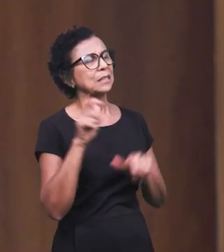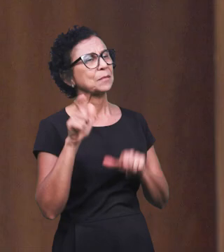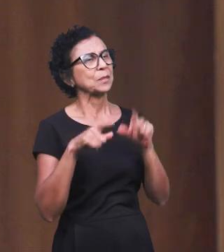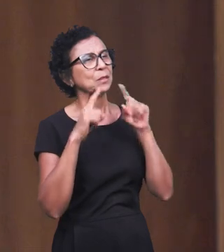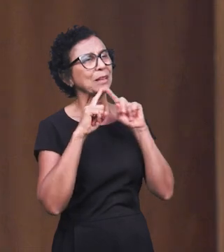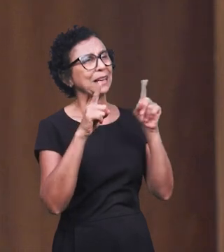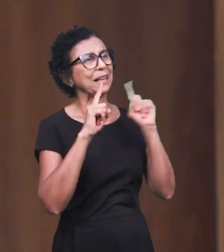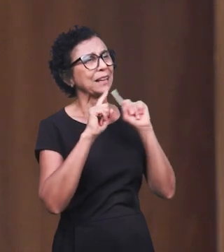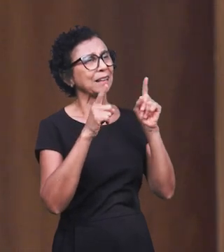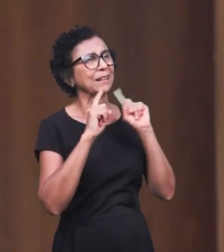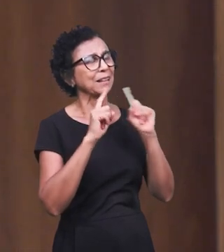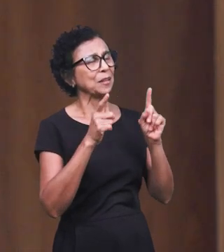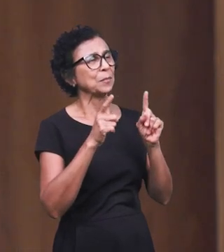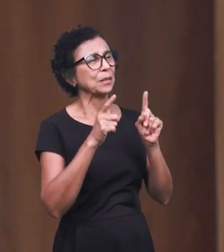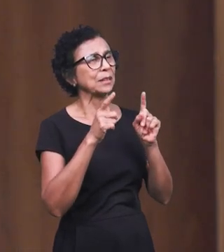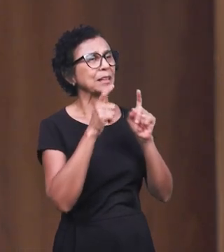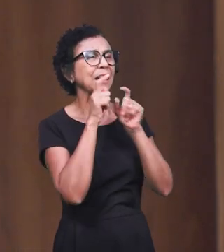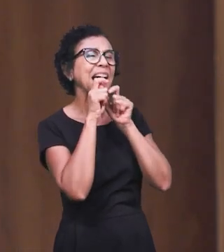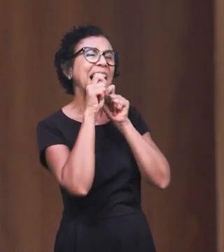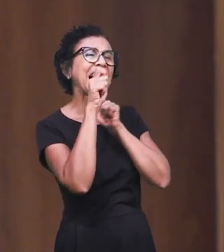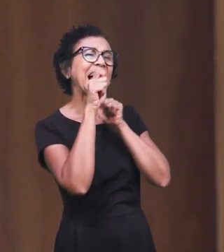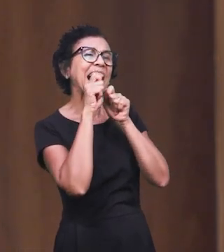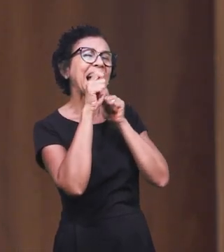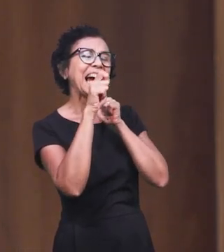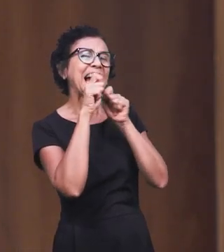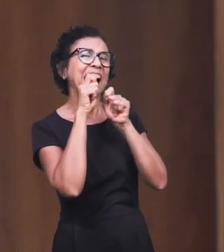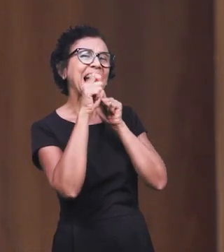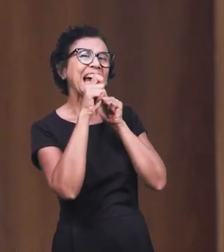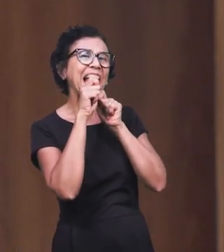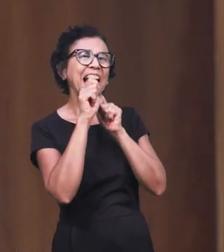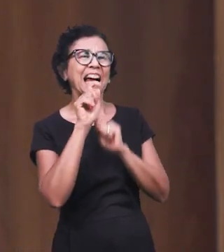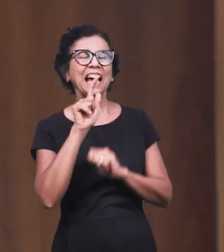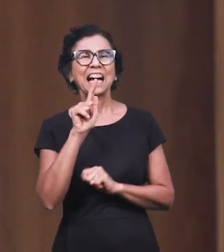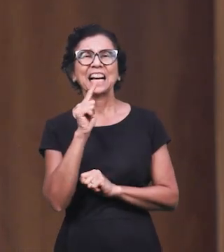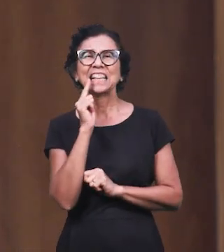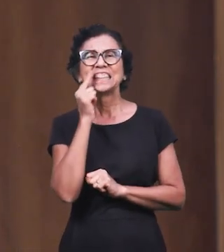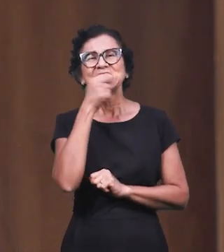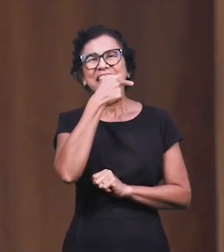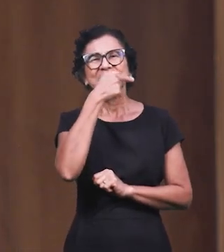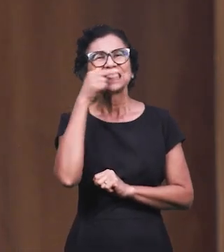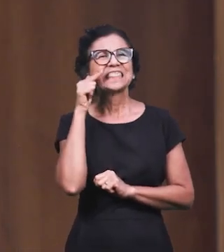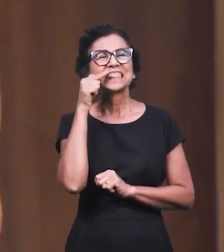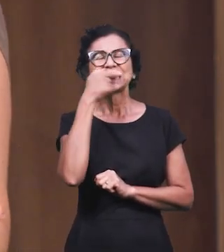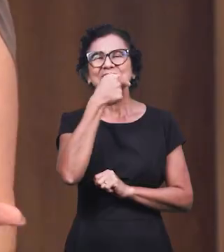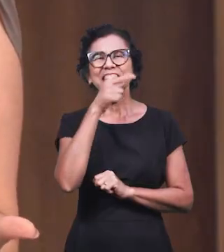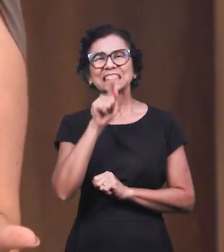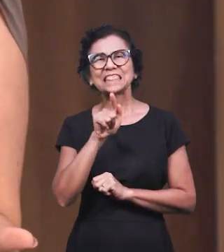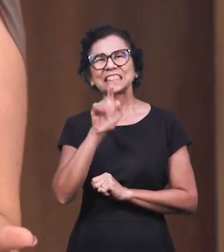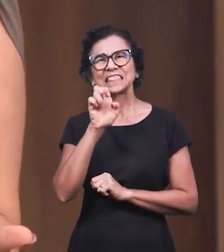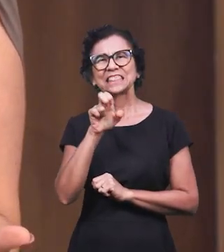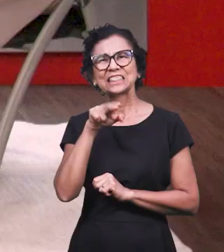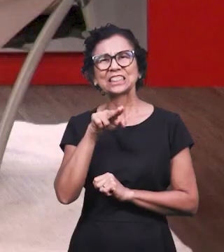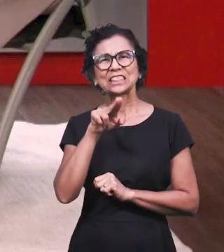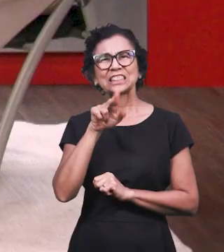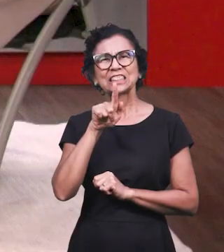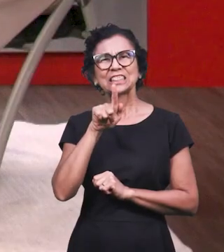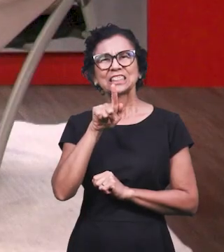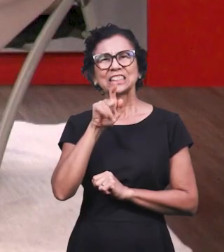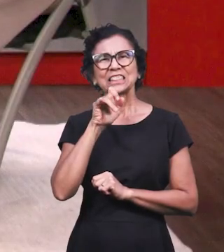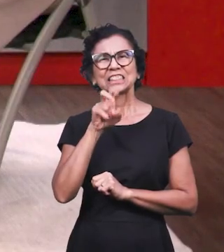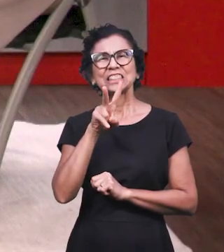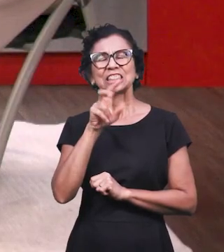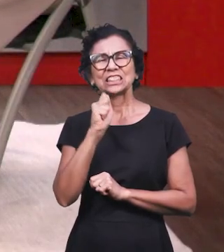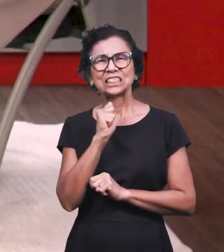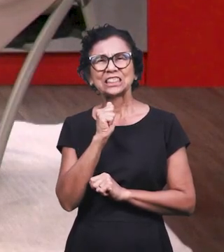fio dental machuca a gengiva. Tem uma Sim. técnica certa para não machucar a gengiva, para não fazer a gengiva sangrar? É muito comum